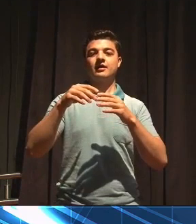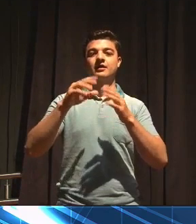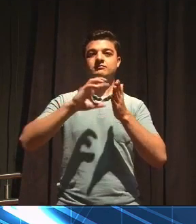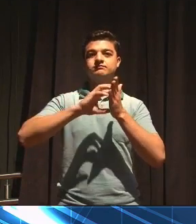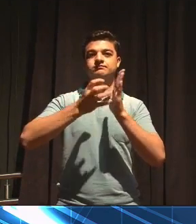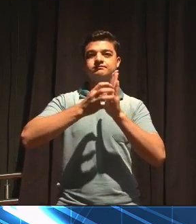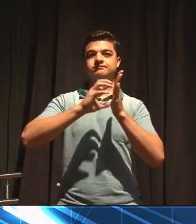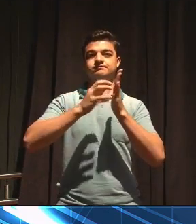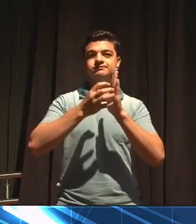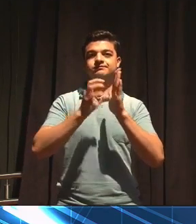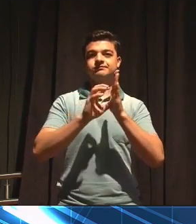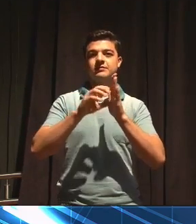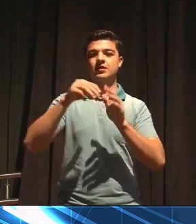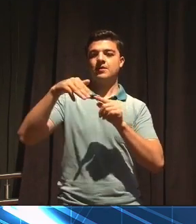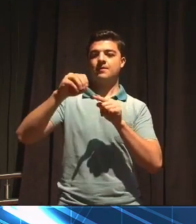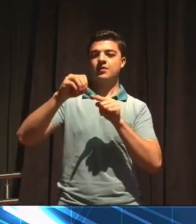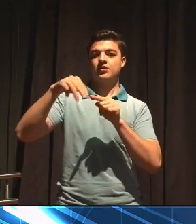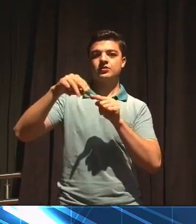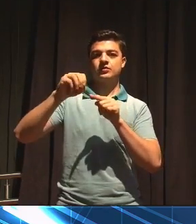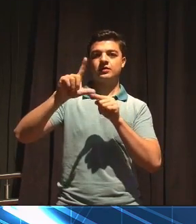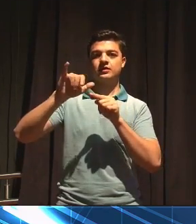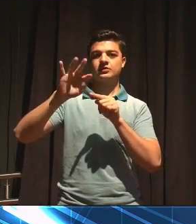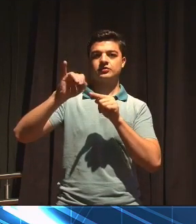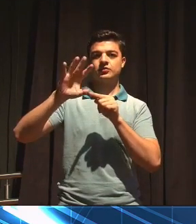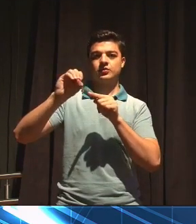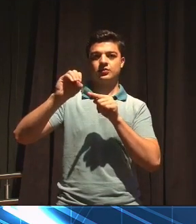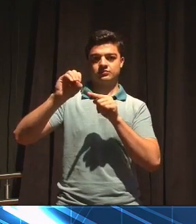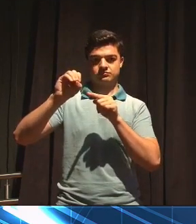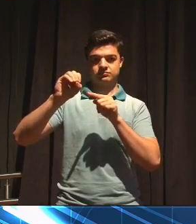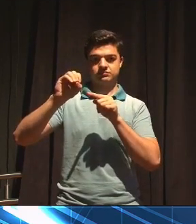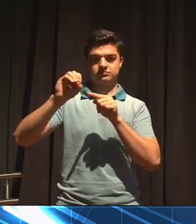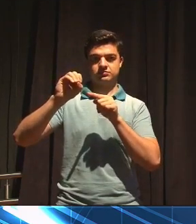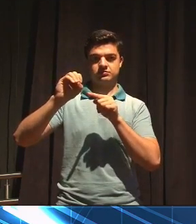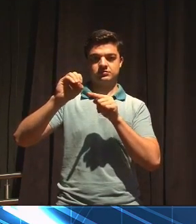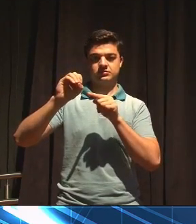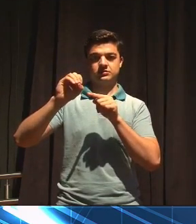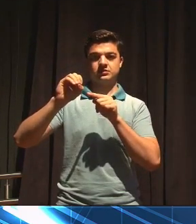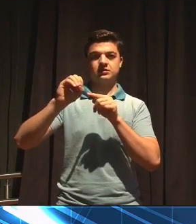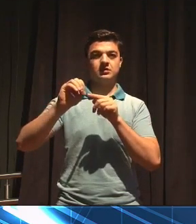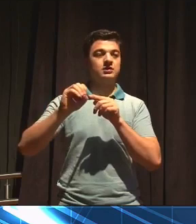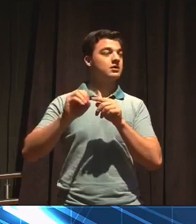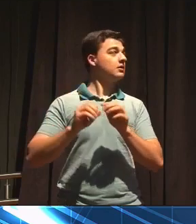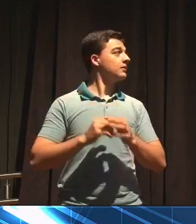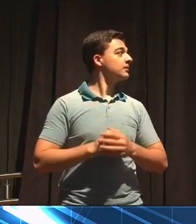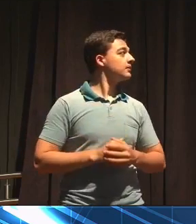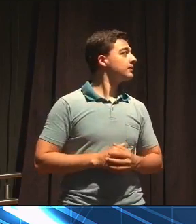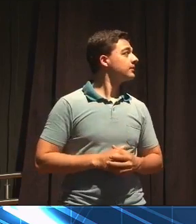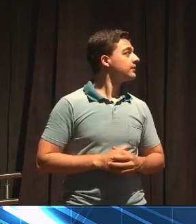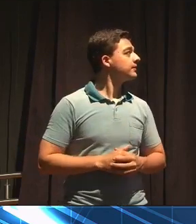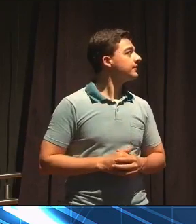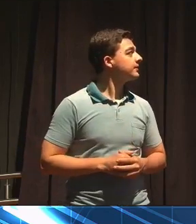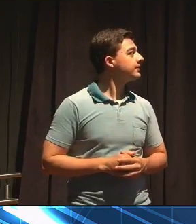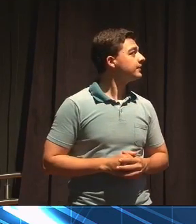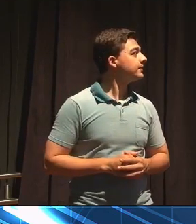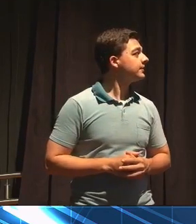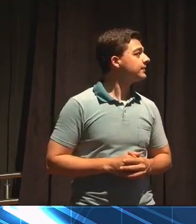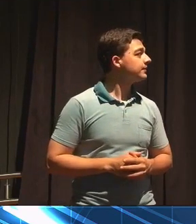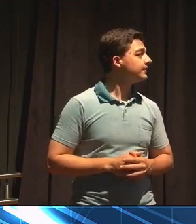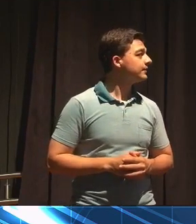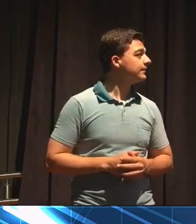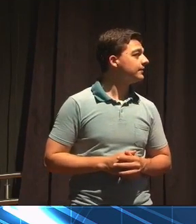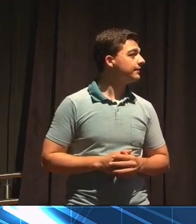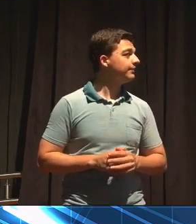Os recursos eram totalmente limitados. A gente utilizava um on-premise. E quando se fazia alguma